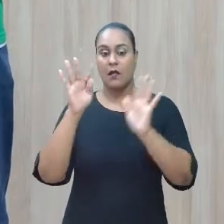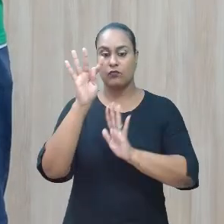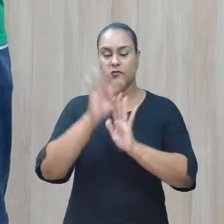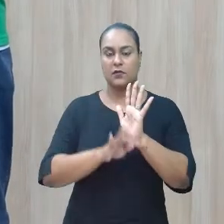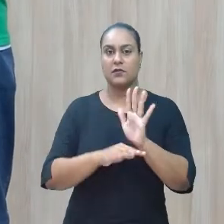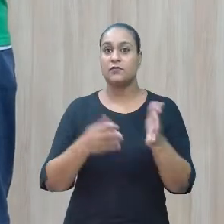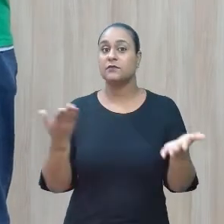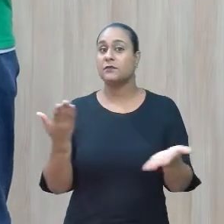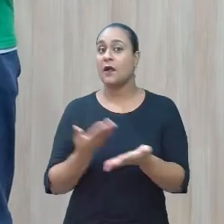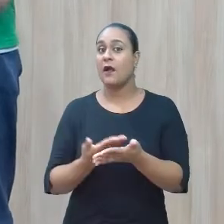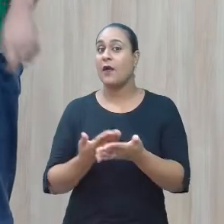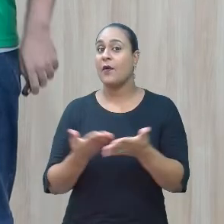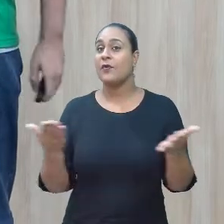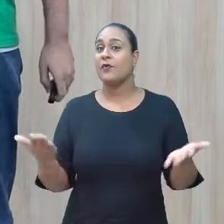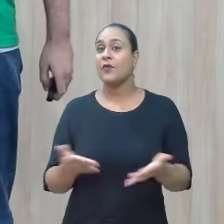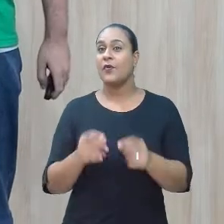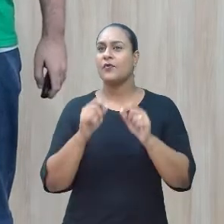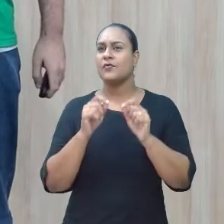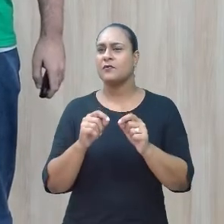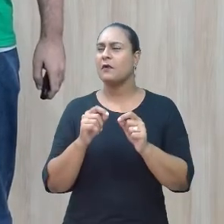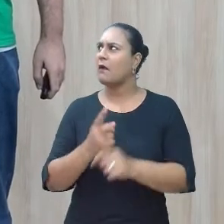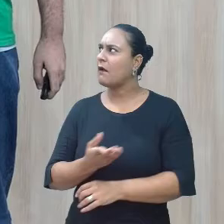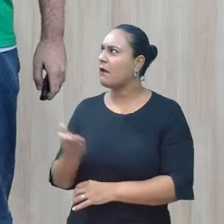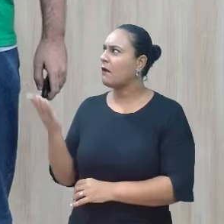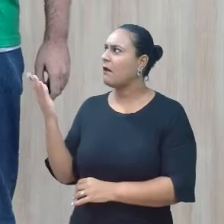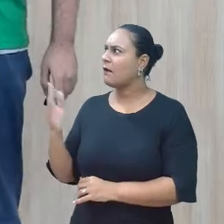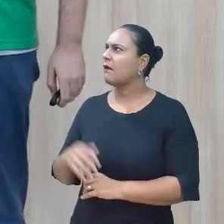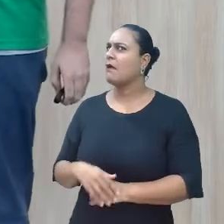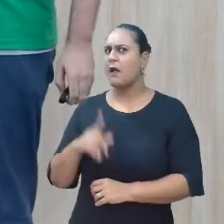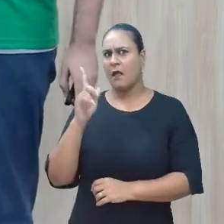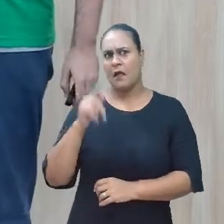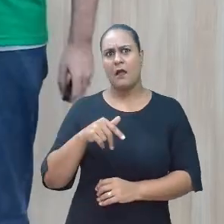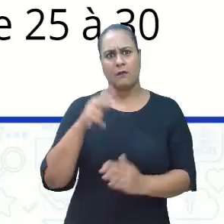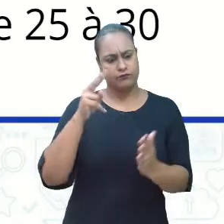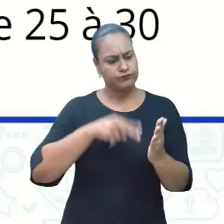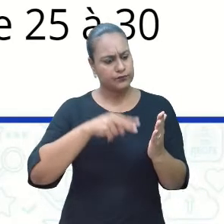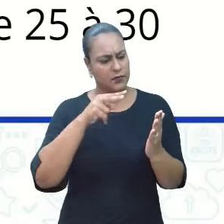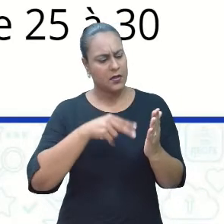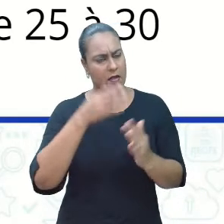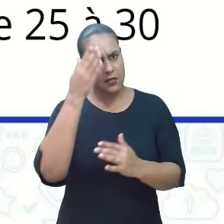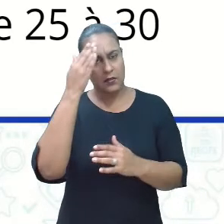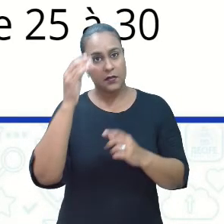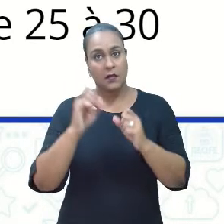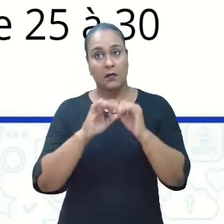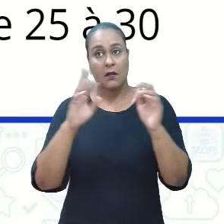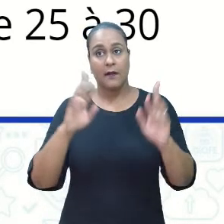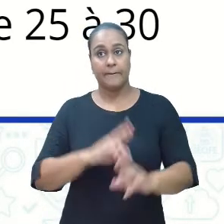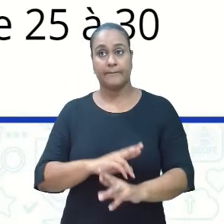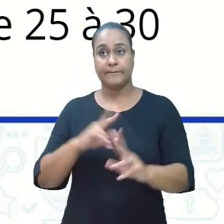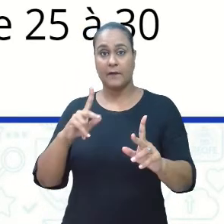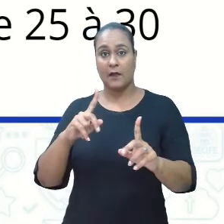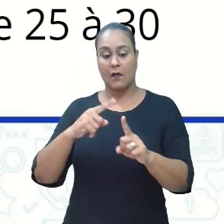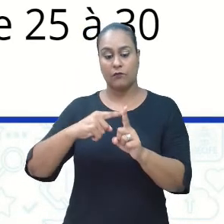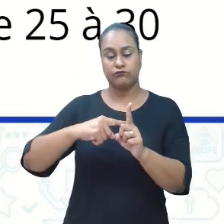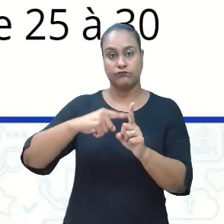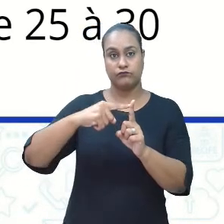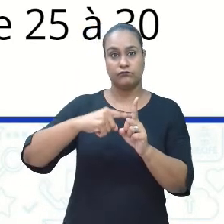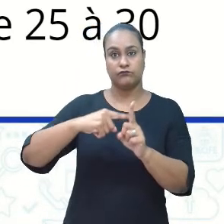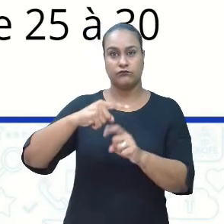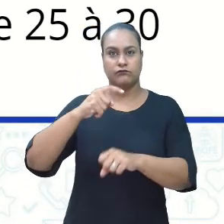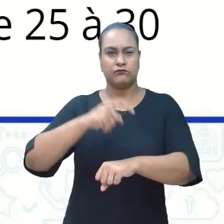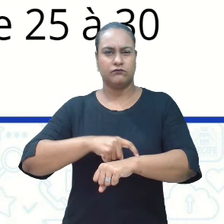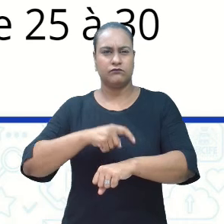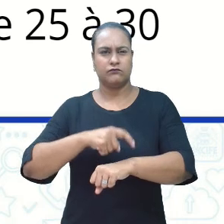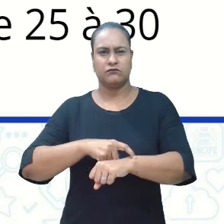nós vamos trabalhar a interpretação de texto, porque, ó, vê só, acompanha lá. Diferença entre clima e tempo. Você não